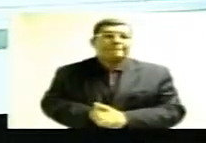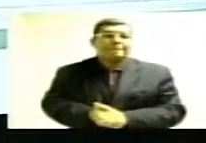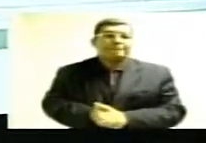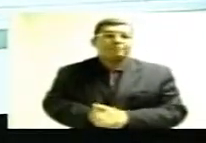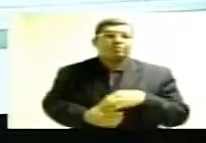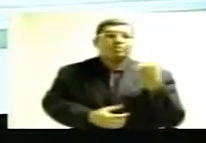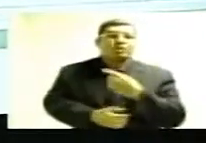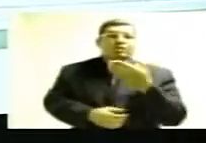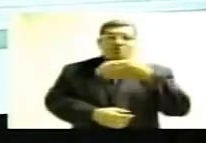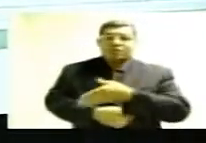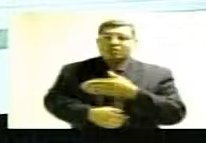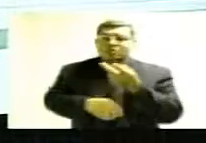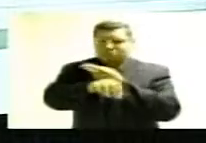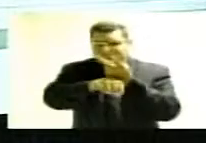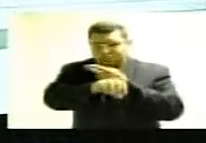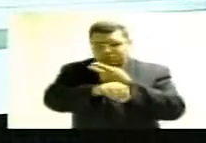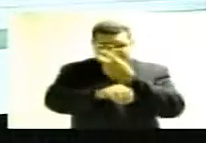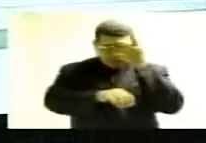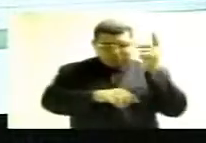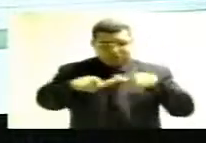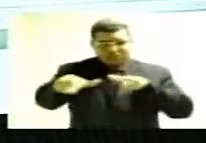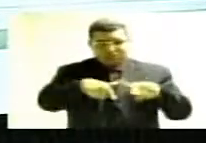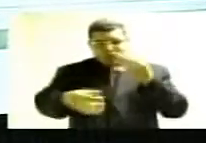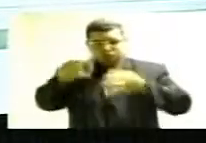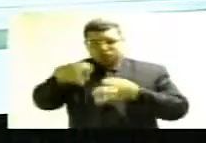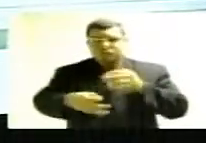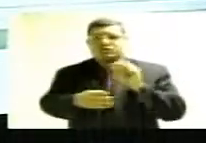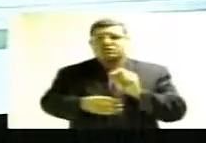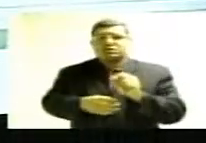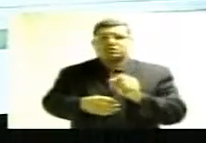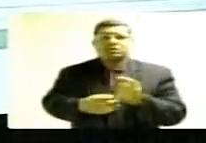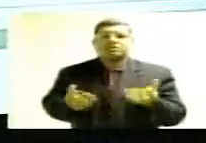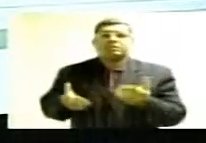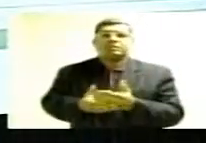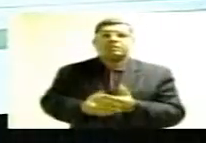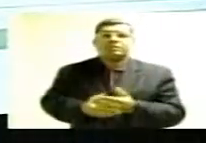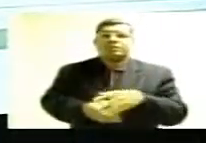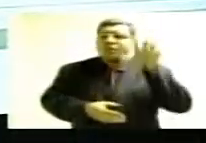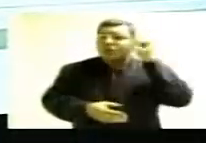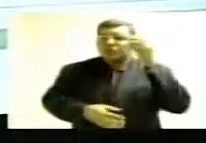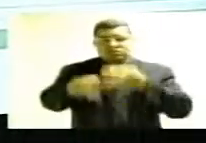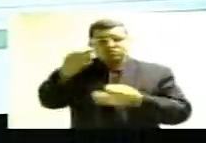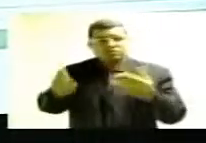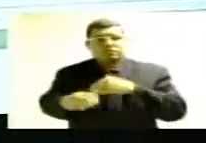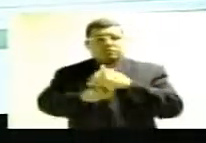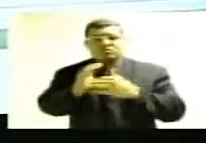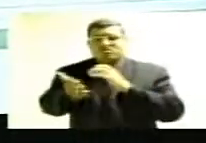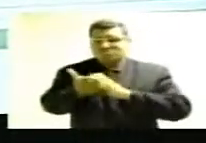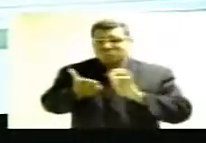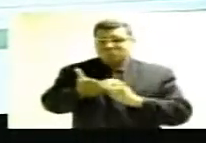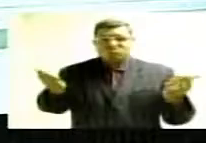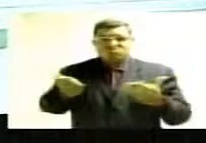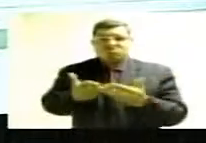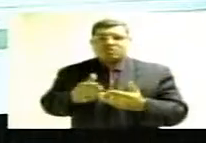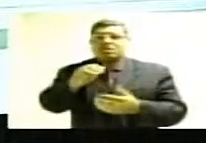E nós ficamos procurando com assessorias justificativas disso e ouvi a justificativa do secretário